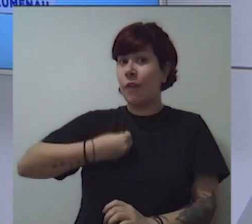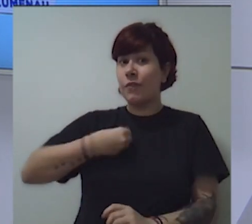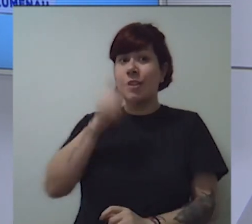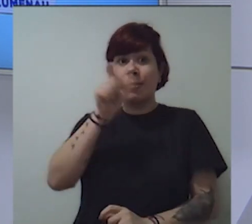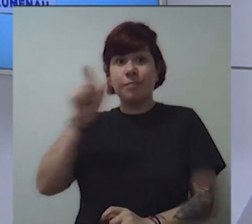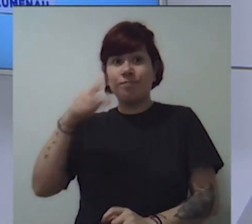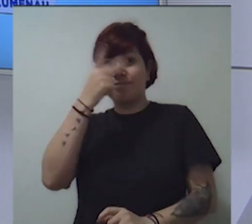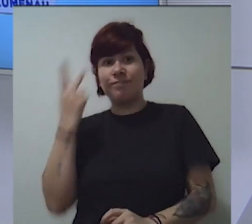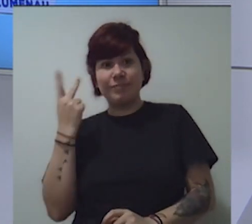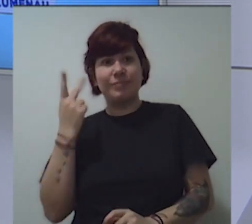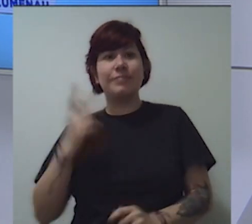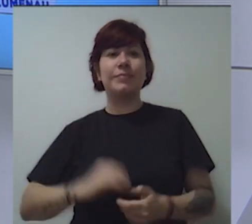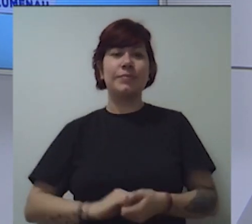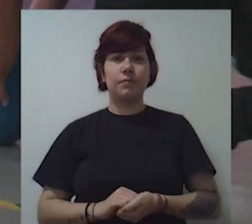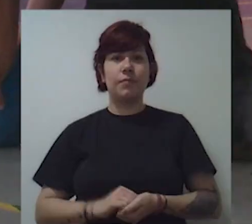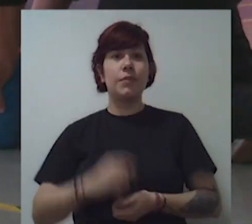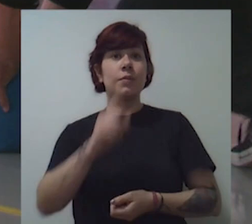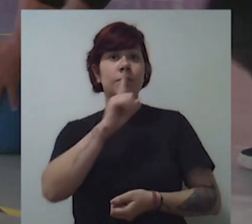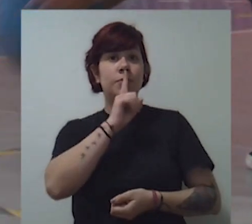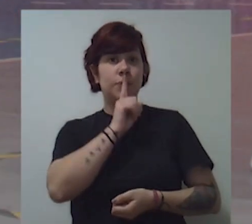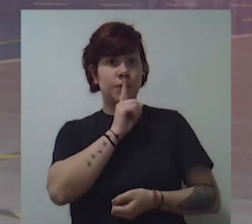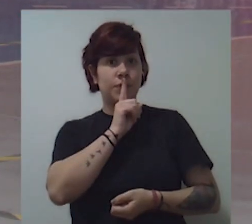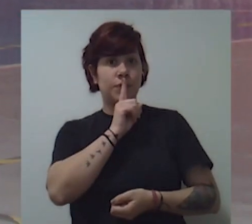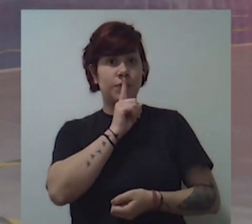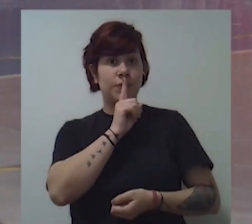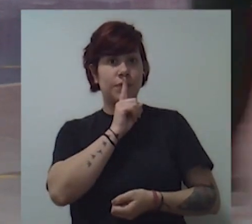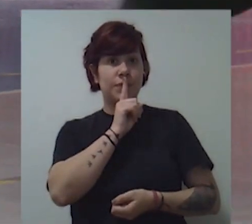na vida de dezenas de pessoas.